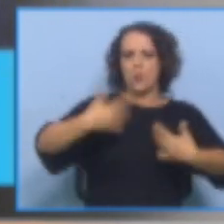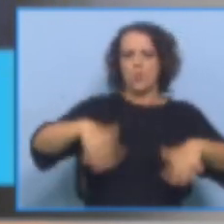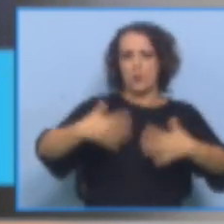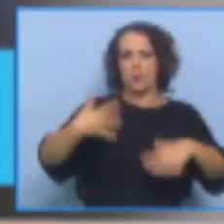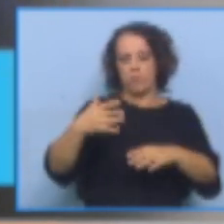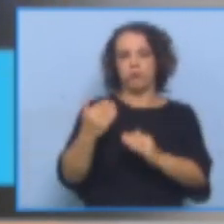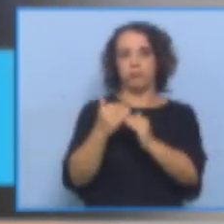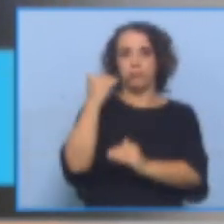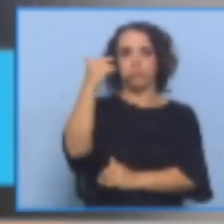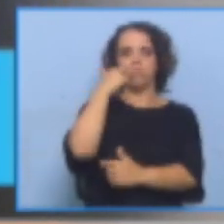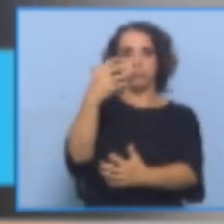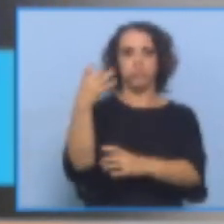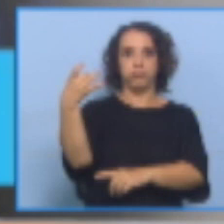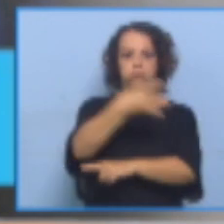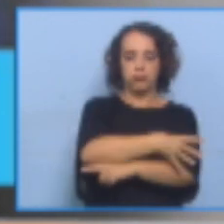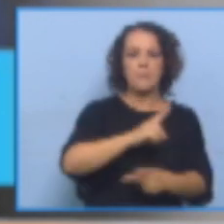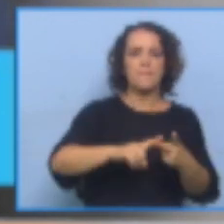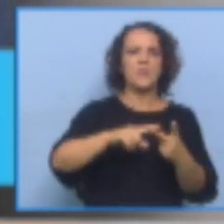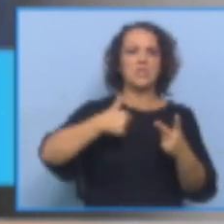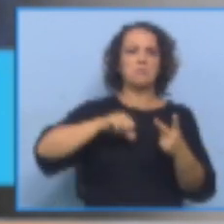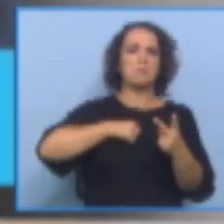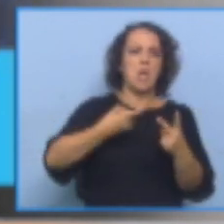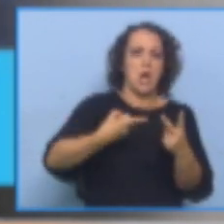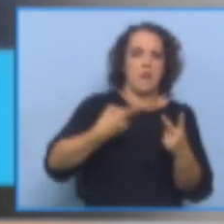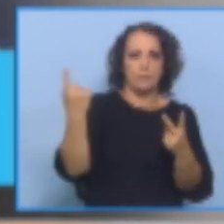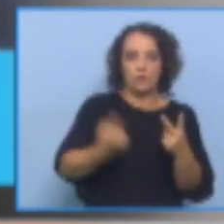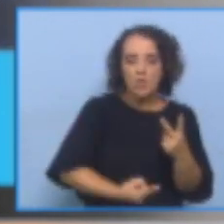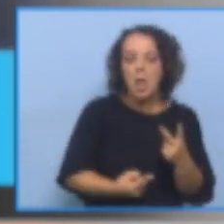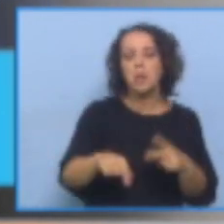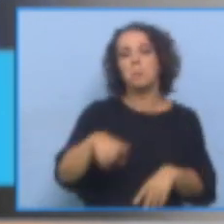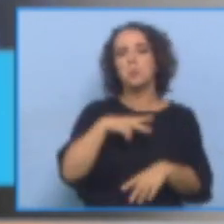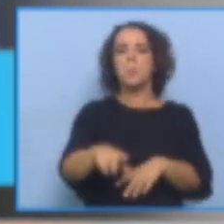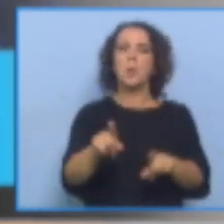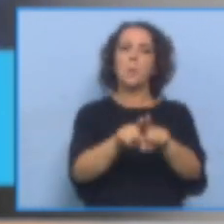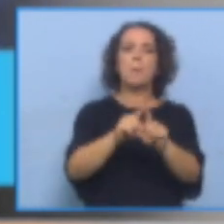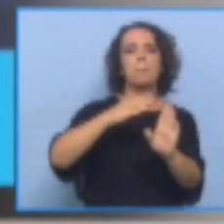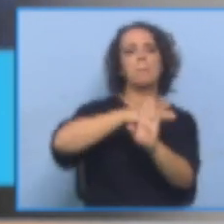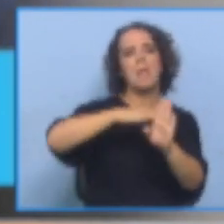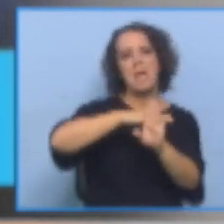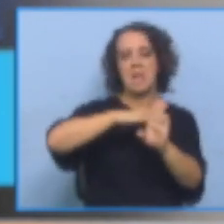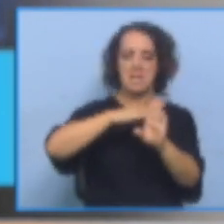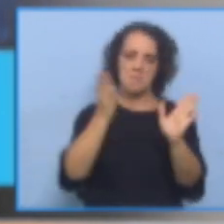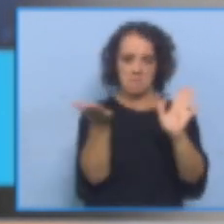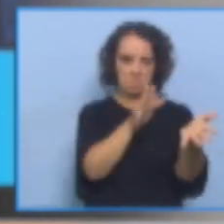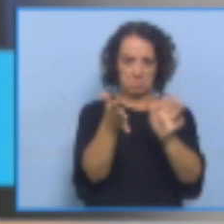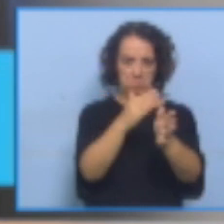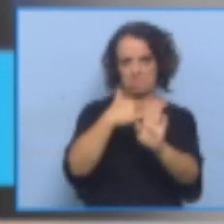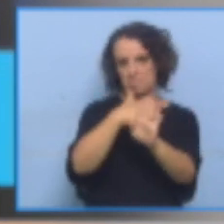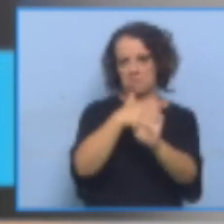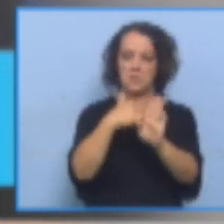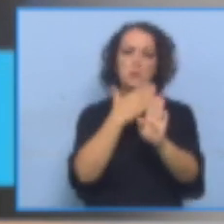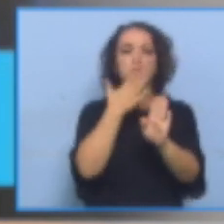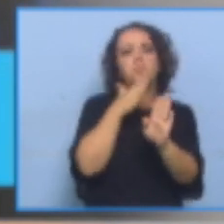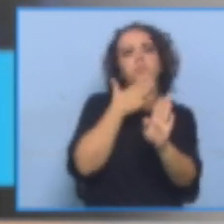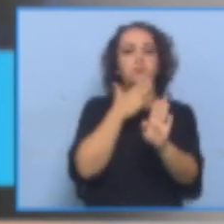muito mais substancial. Em Espanha tinha sido 9%, portanto, Portugal estava ali na média, mais